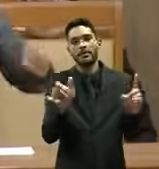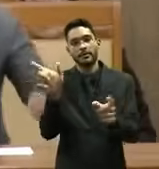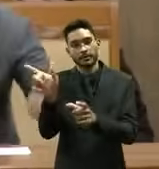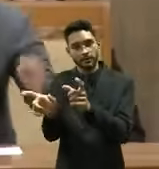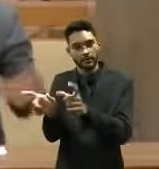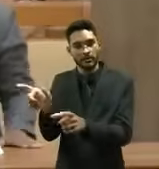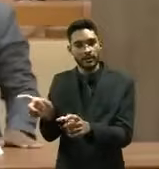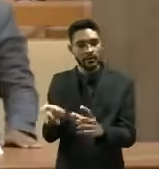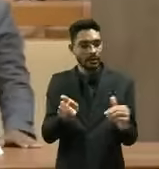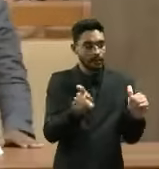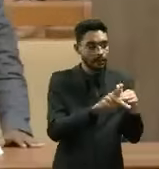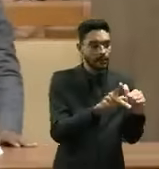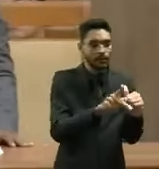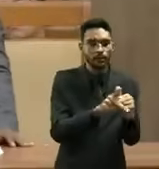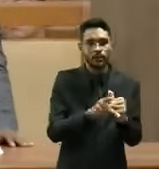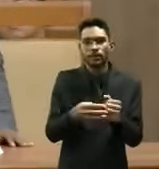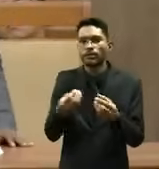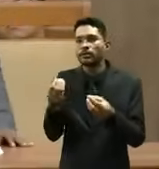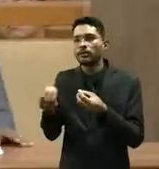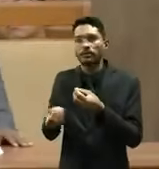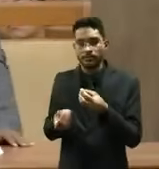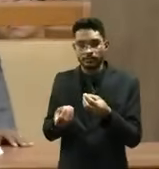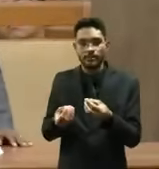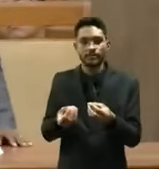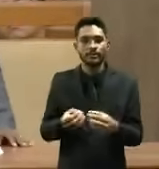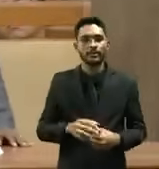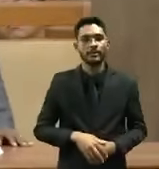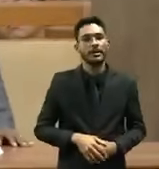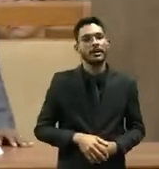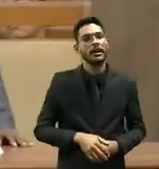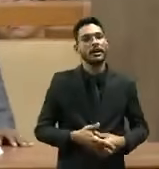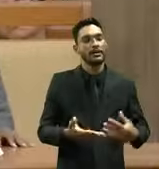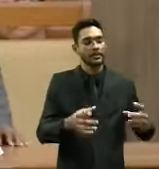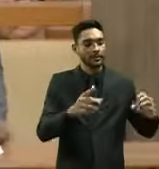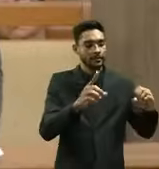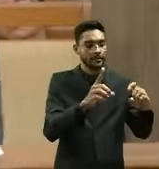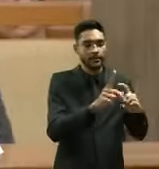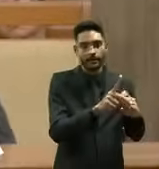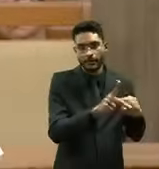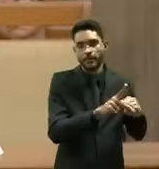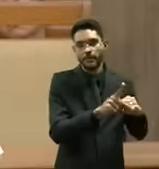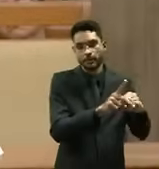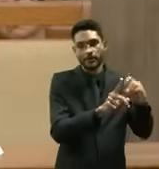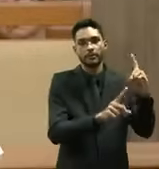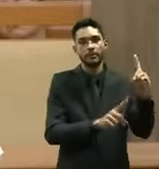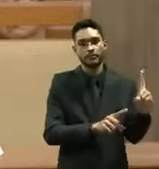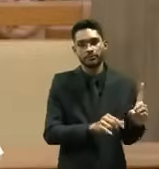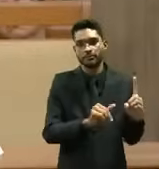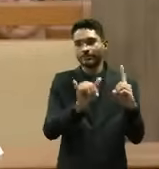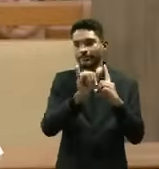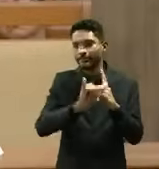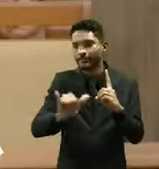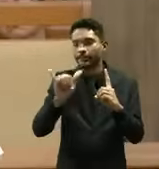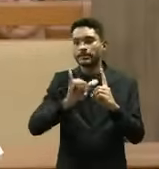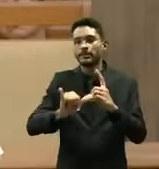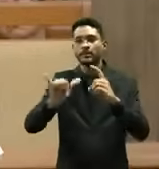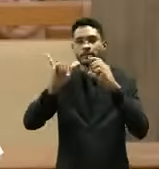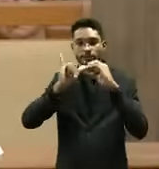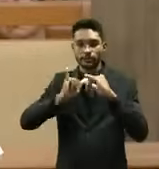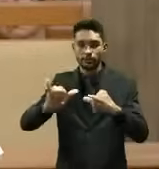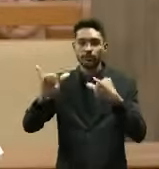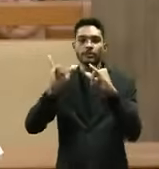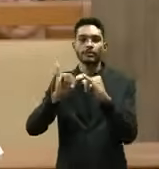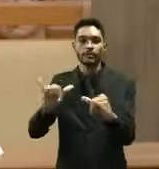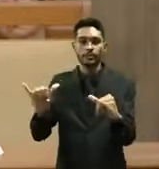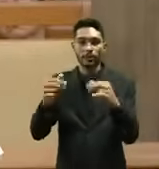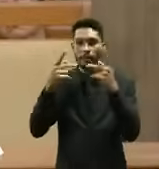desse jeito aí Pedro abriu a boca e quando ele tava pregando ele disse e e só